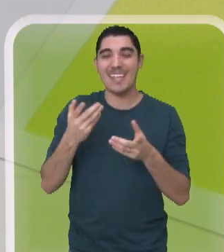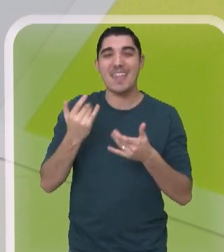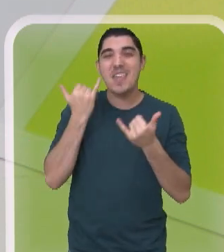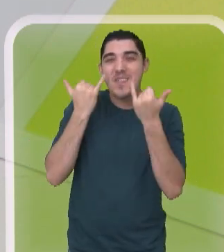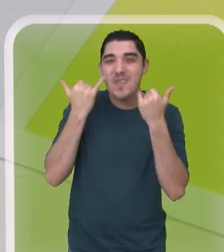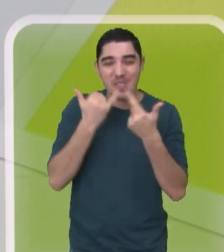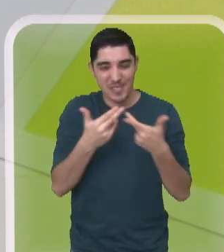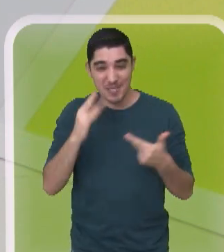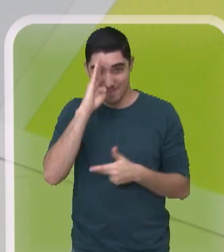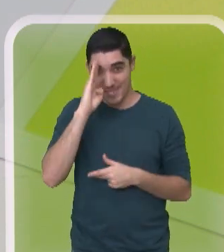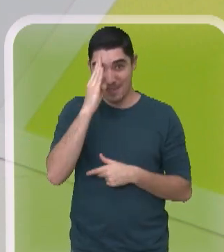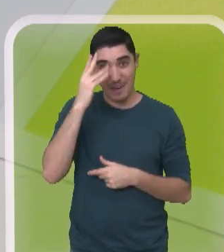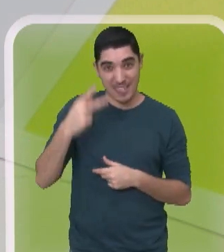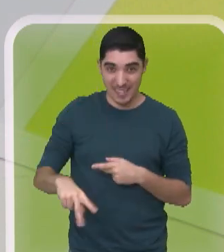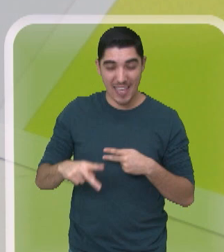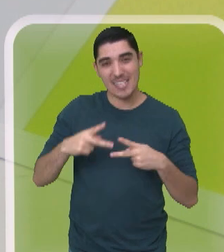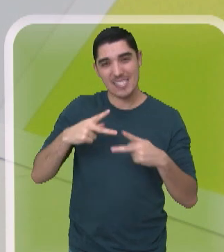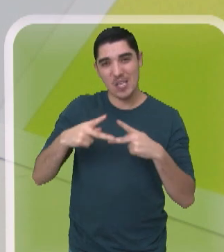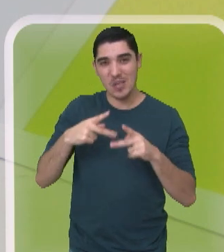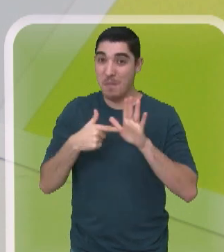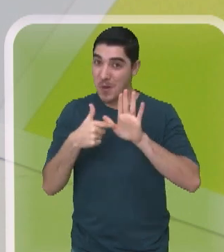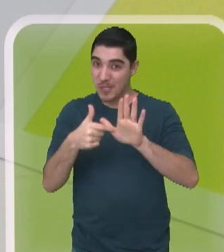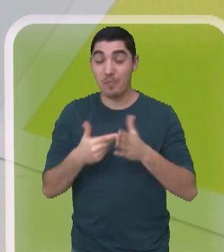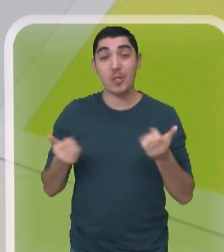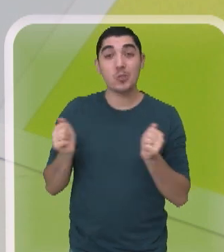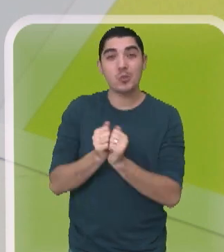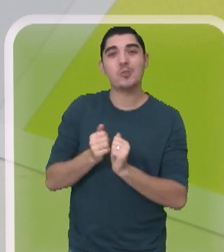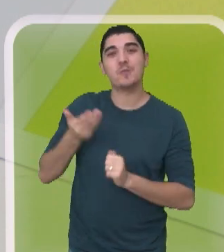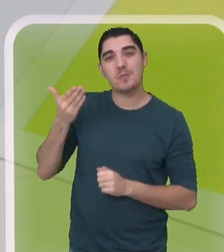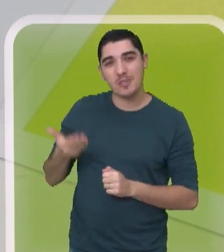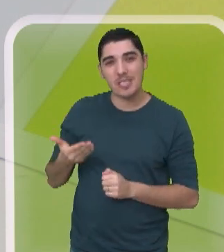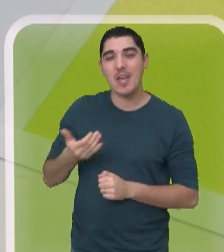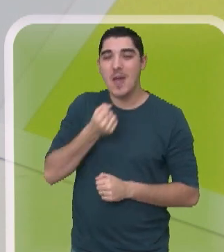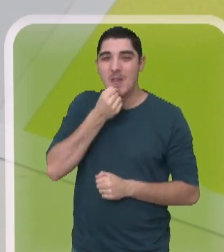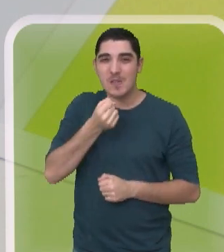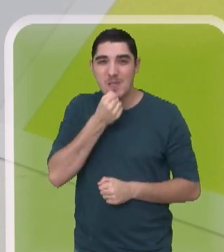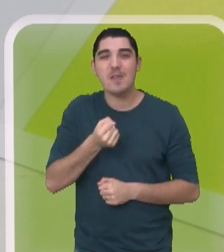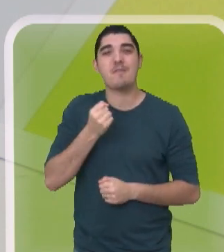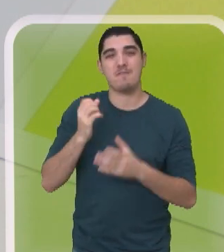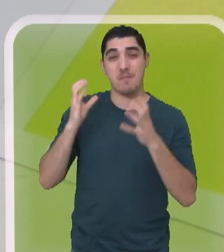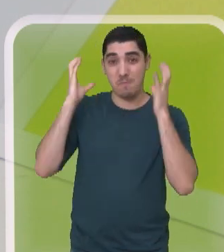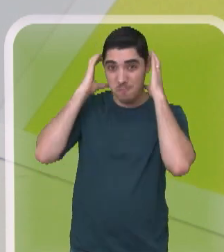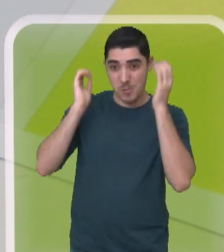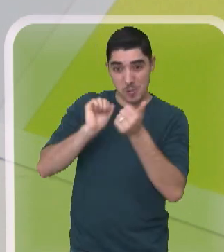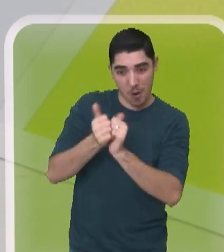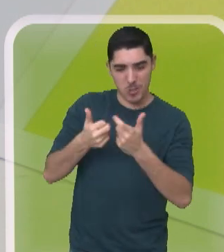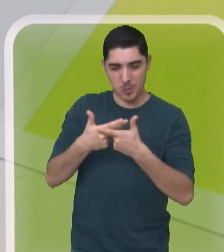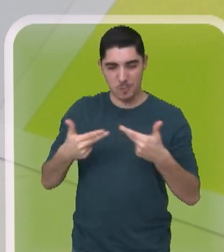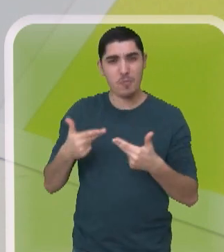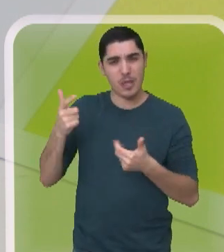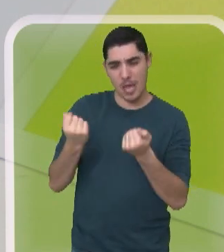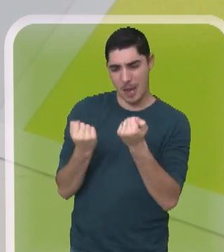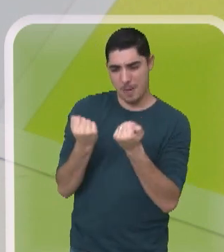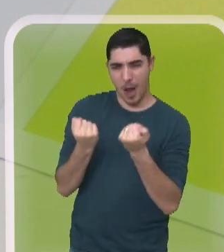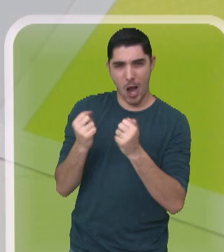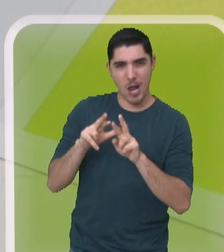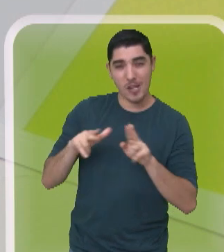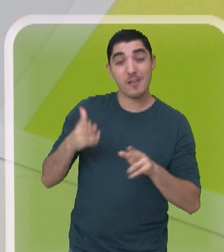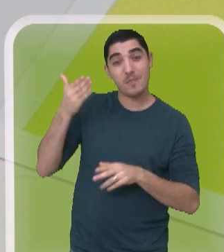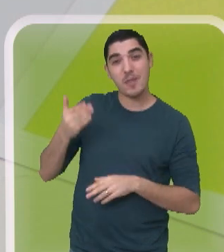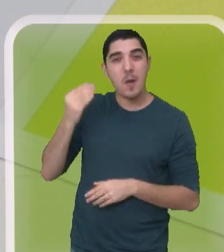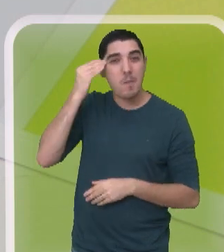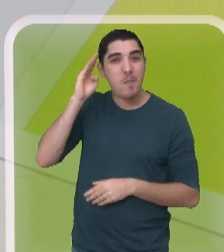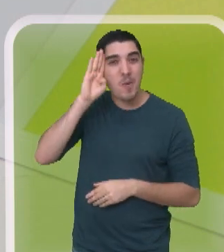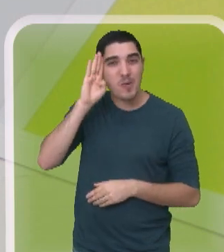principais informações aqui da nossa cidade. Aqui comigo, ele, o jornalista, repórter esportivo, piloto de kart, o nosso